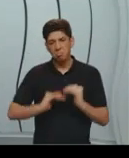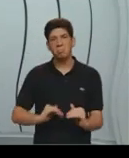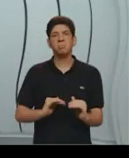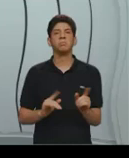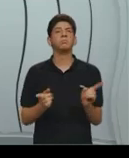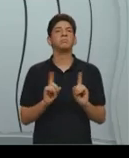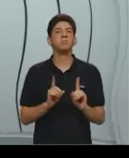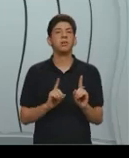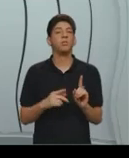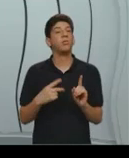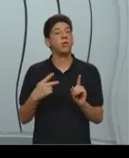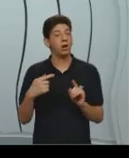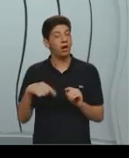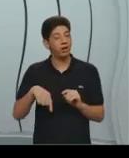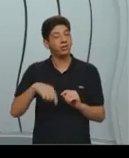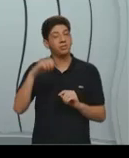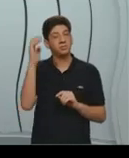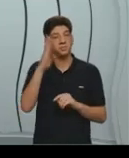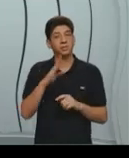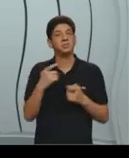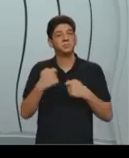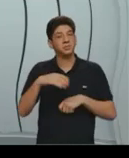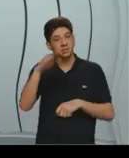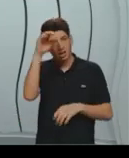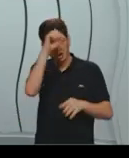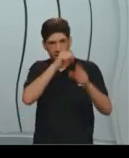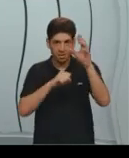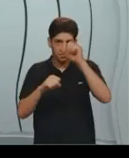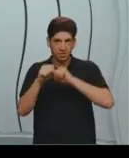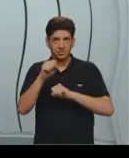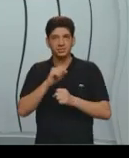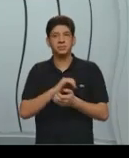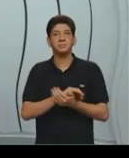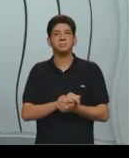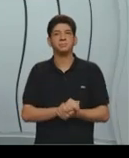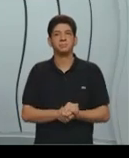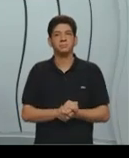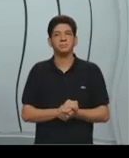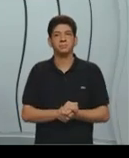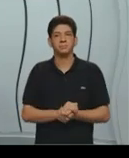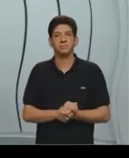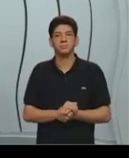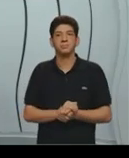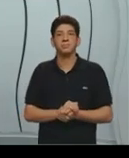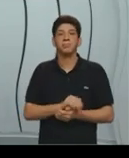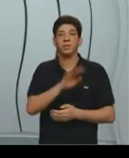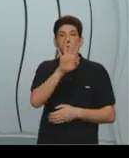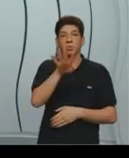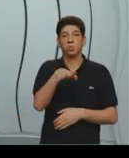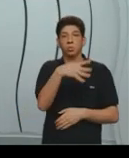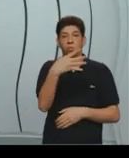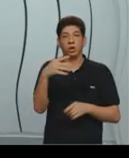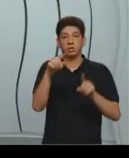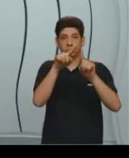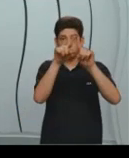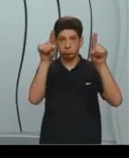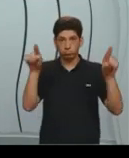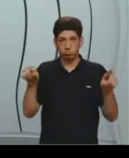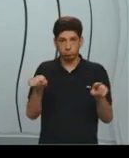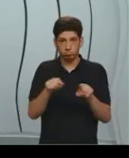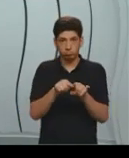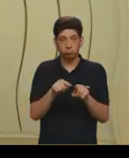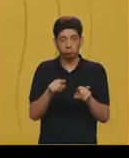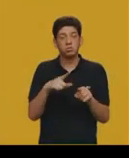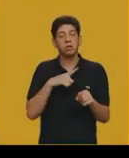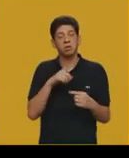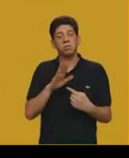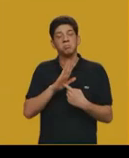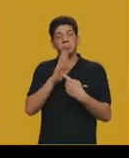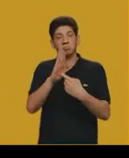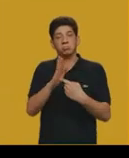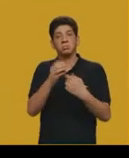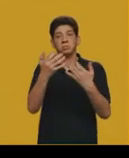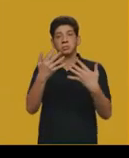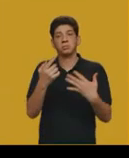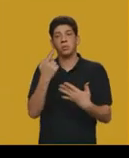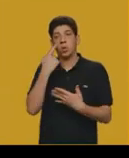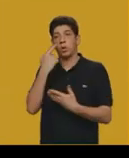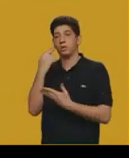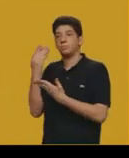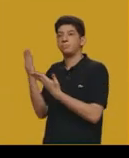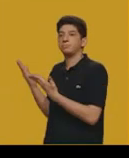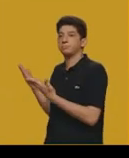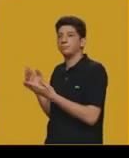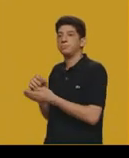aprendida no Brasil, né? Esse quadro aqui, ele vai deixar evidente o que eu acabei de falar, né? Porque você pergunta quem manda